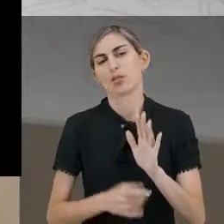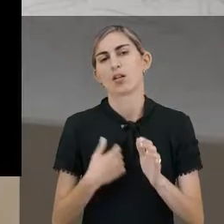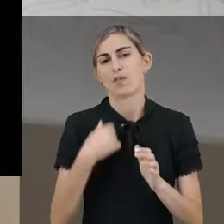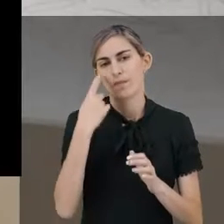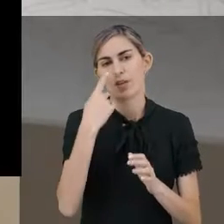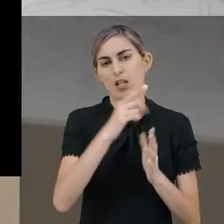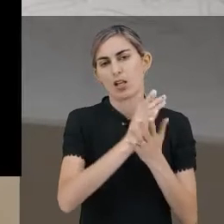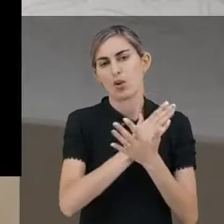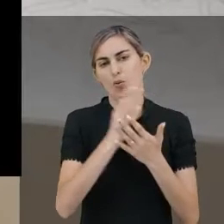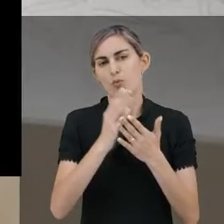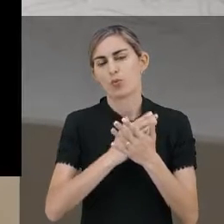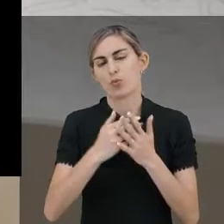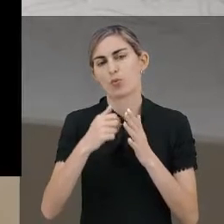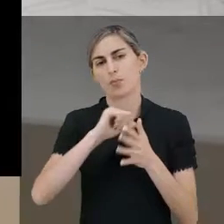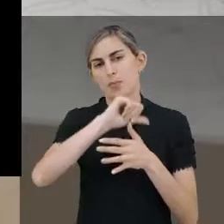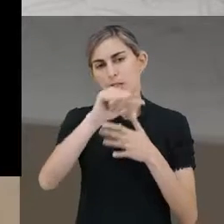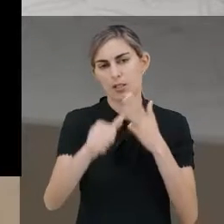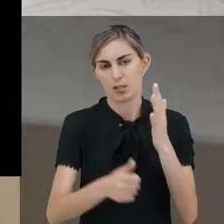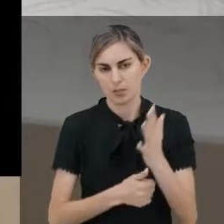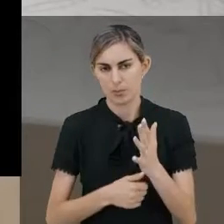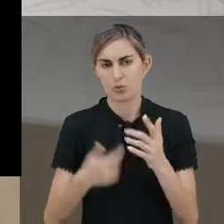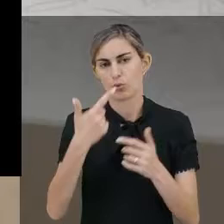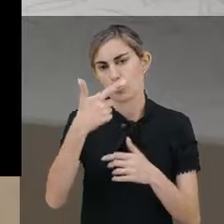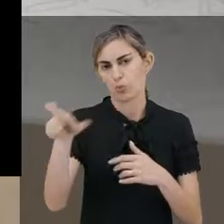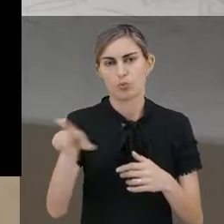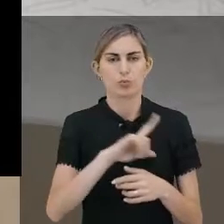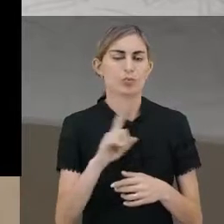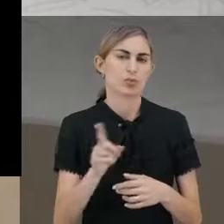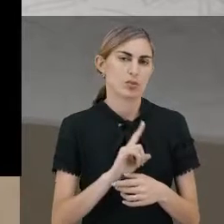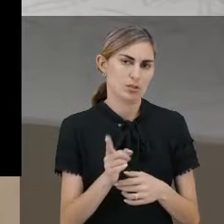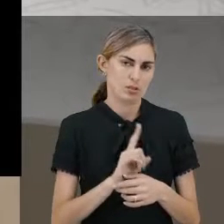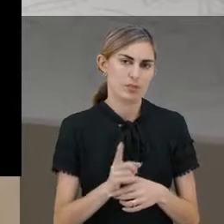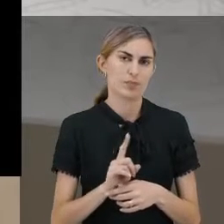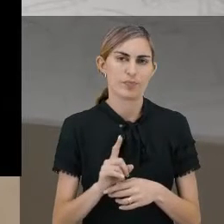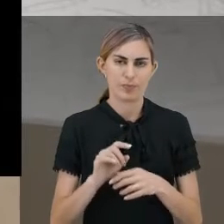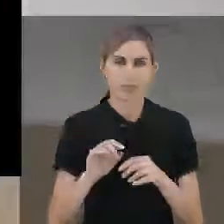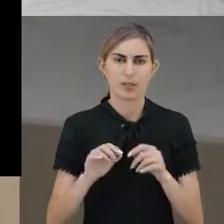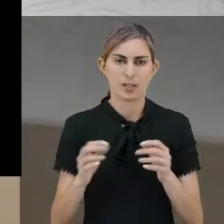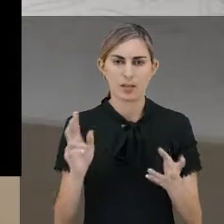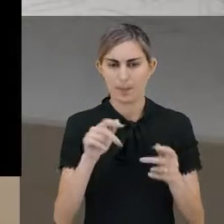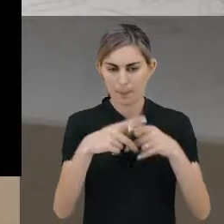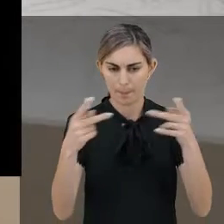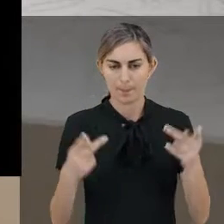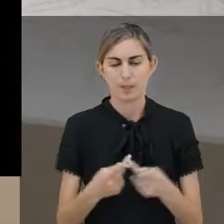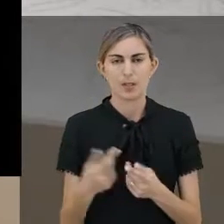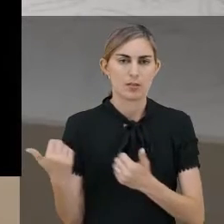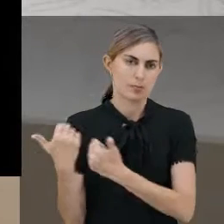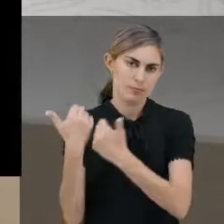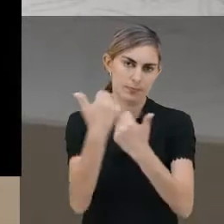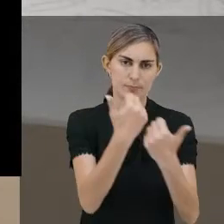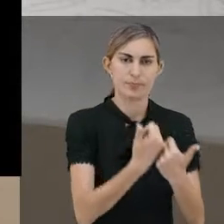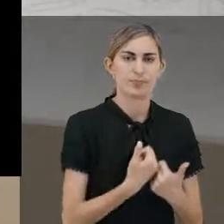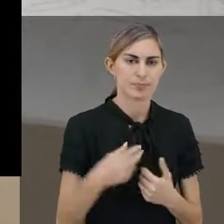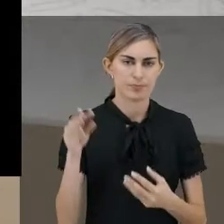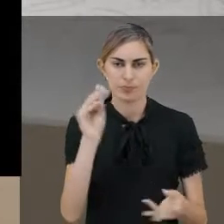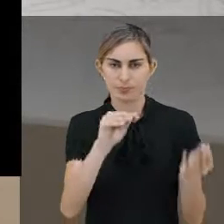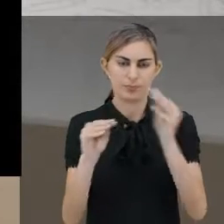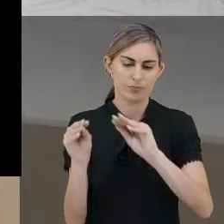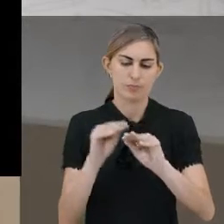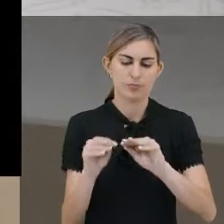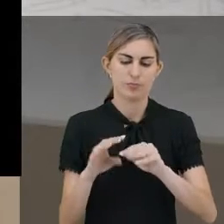recebem parâmetros, outros não. A nossa classe repositório pratos será a classe que